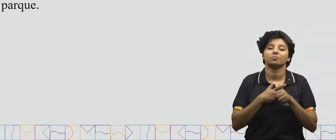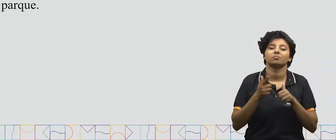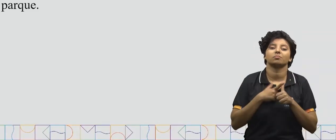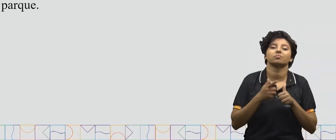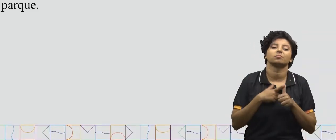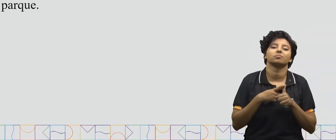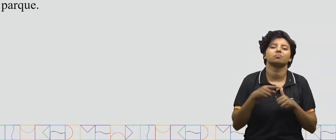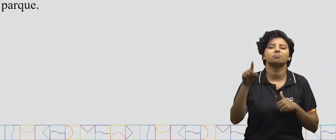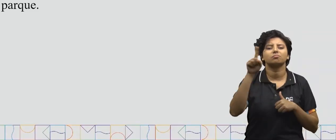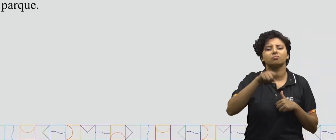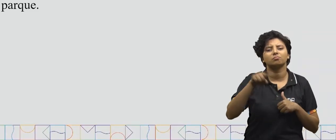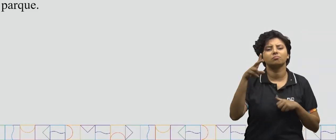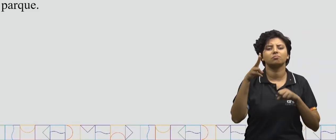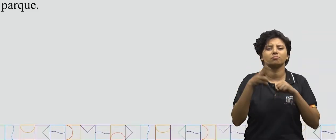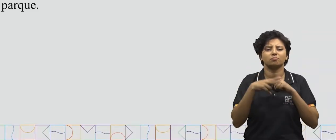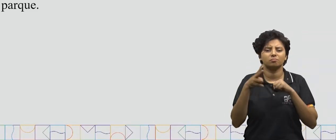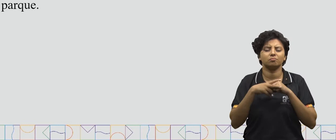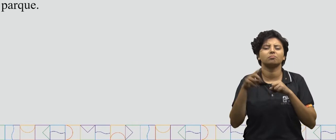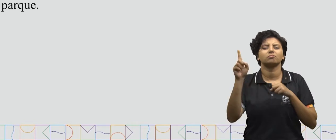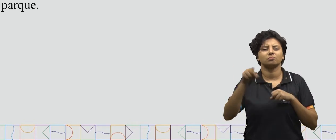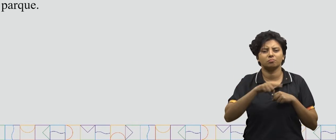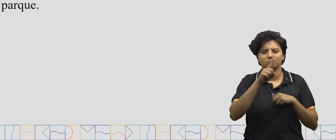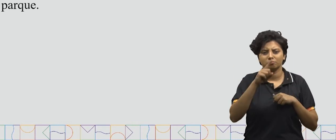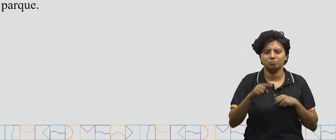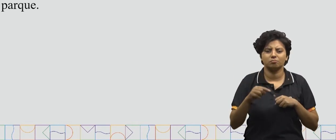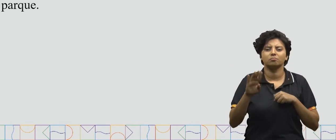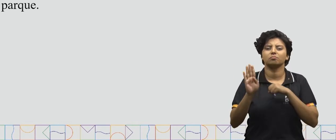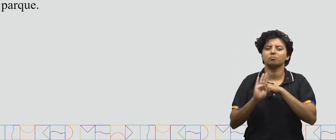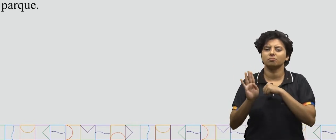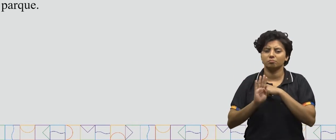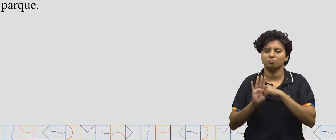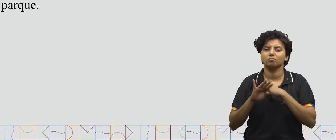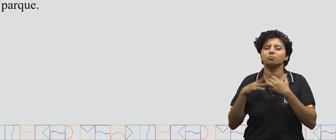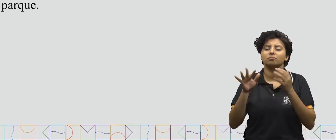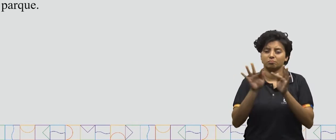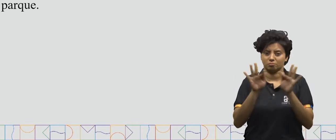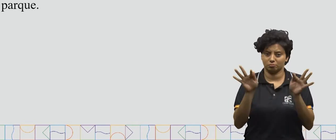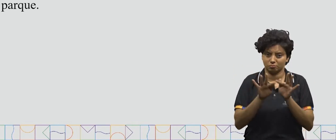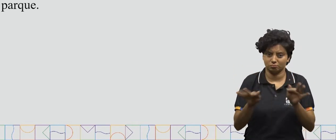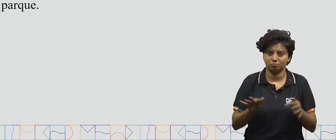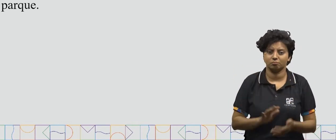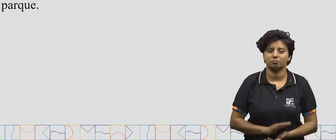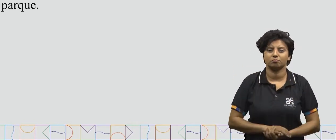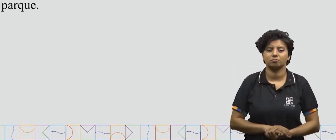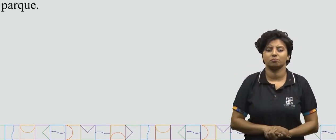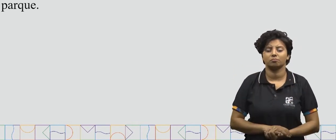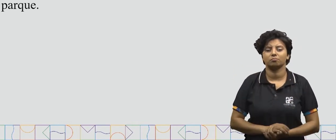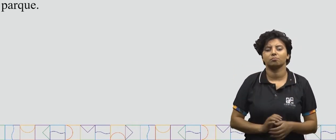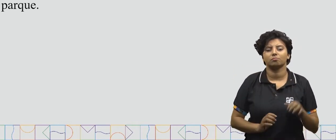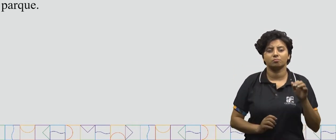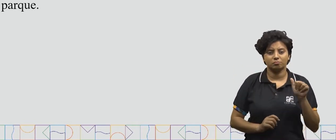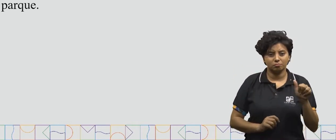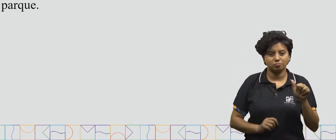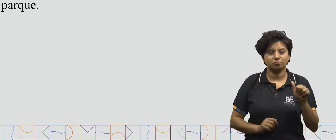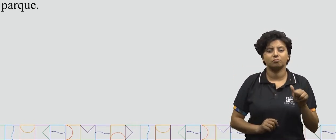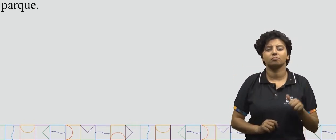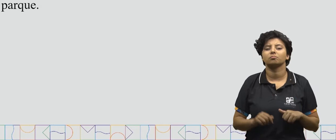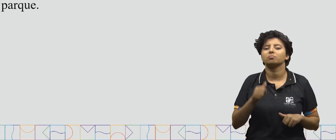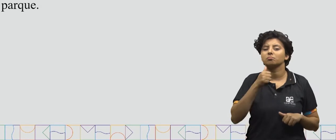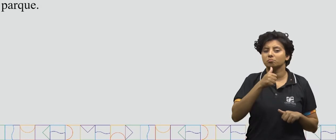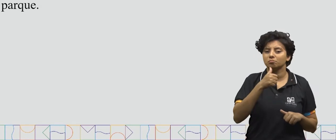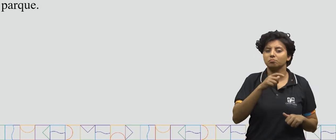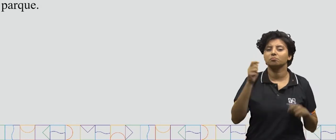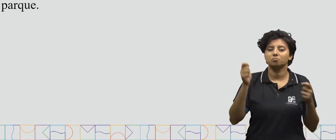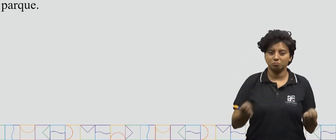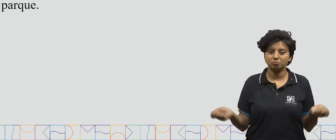Atividade número 1. Circule os verbos e marque um X nos substantivos das frases abaixo. Letra A. Camille